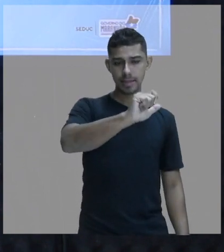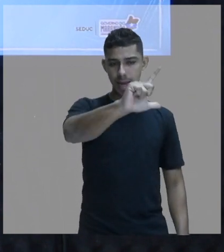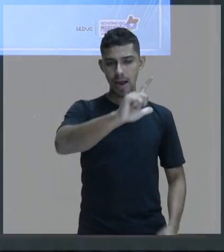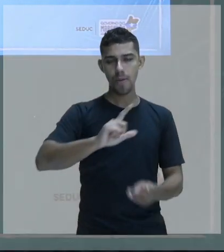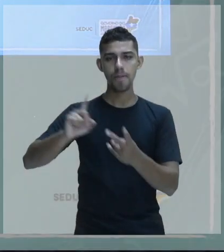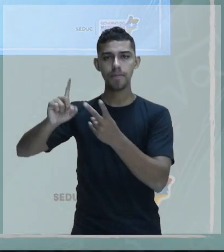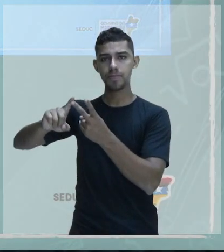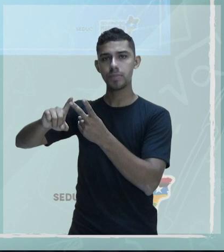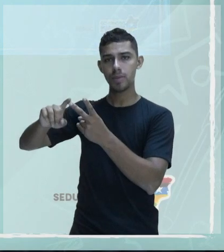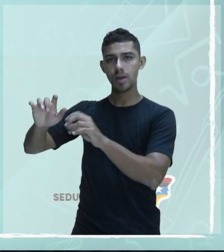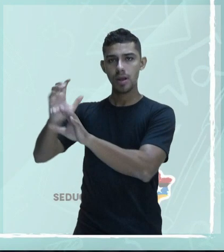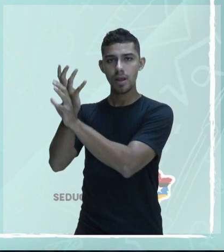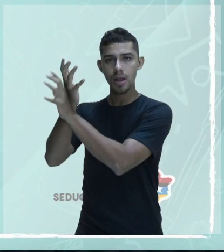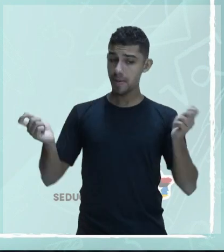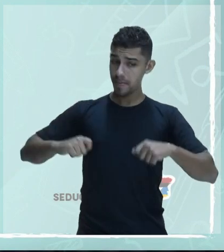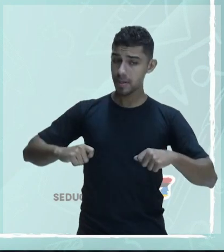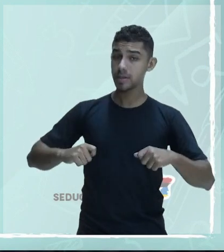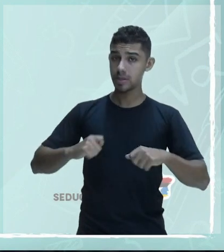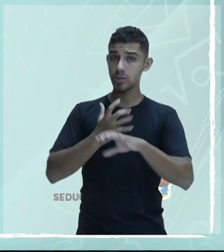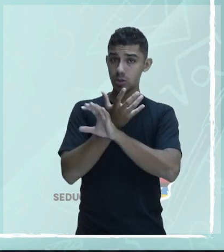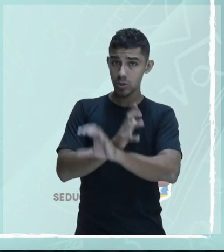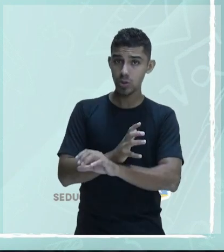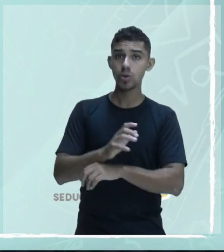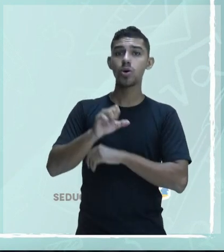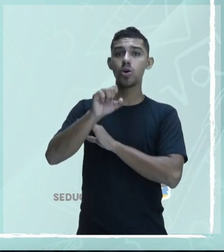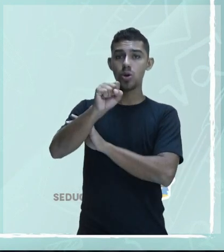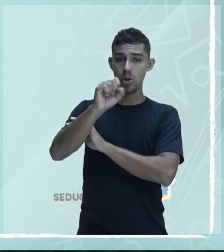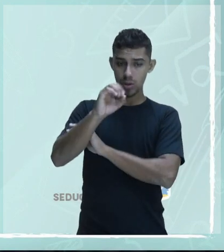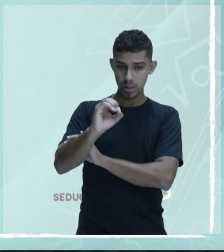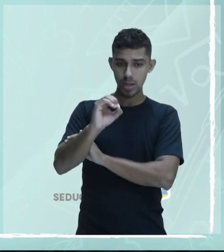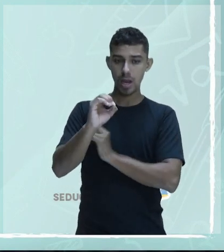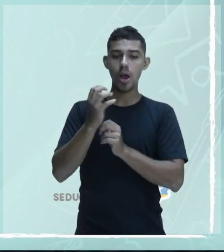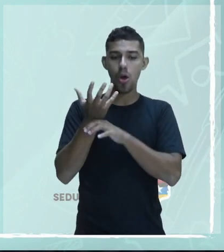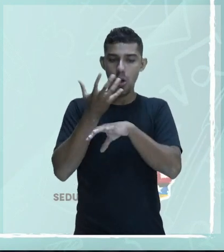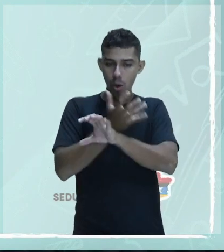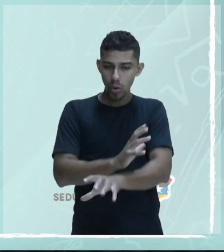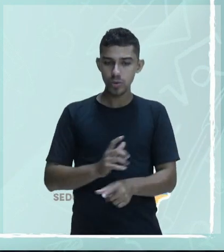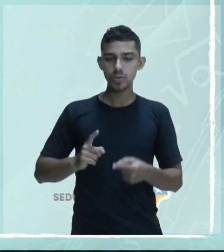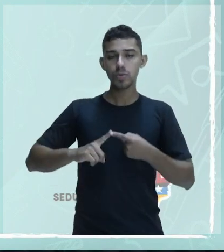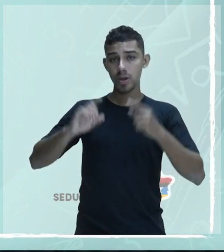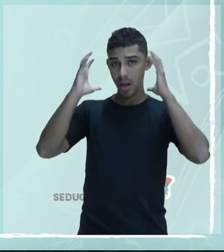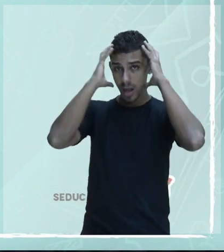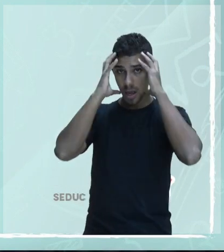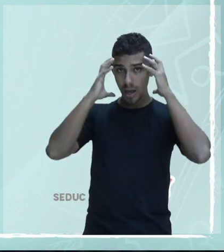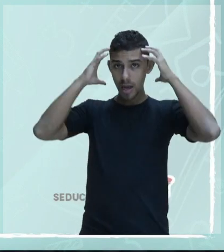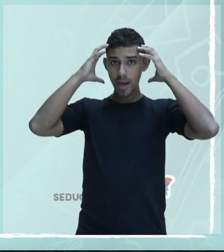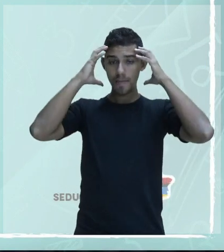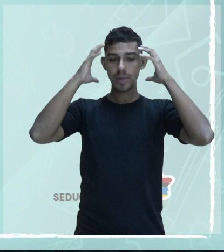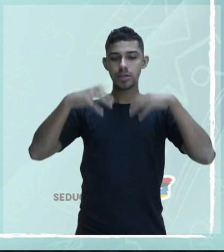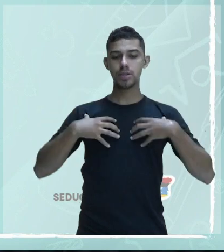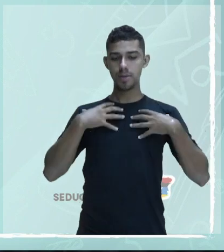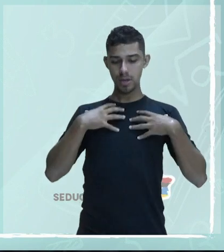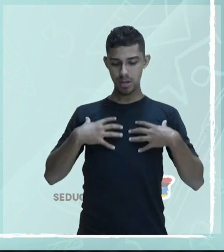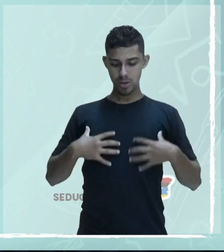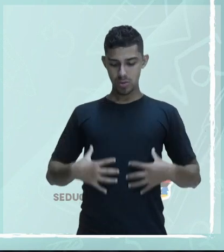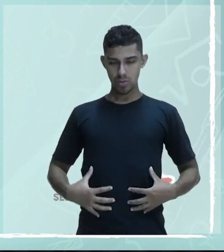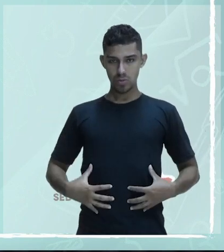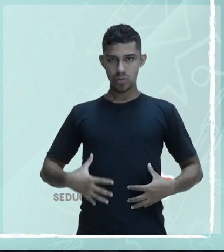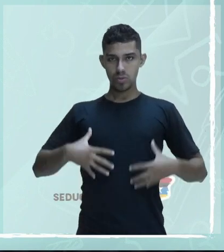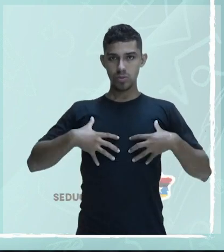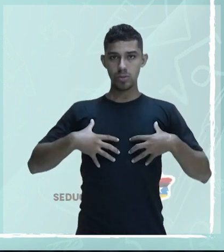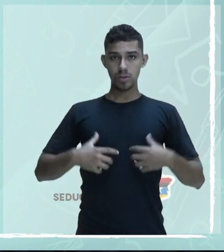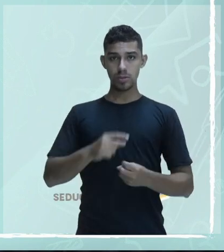apendicular. O esqueleto axial consiste de 80 ossos na cabeça e tronco do corpo humano. Ele é composto por